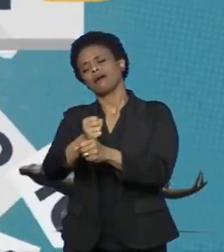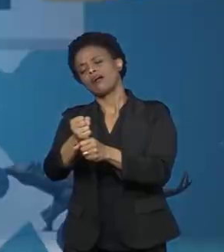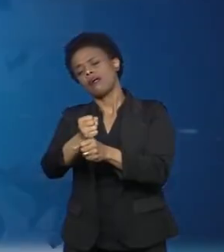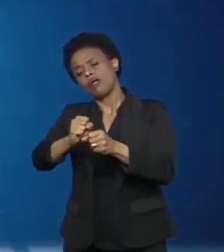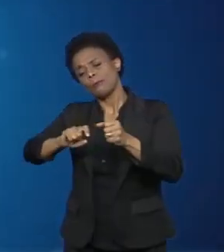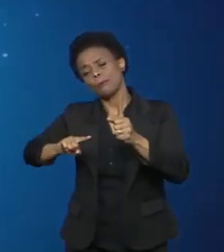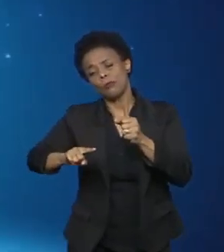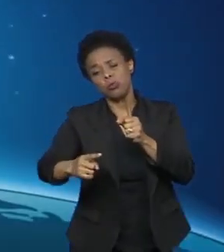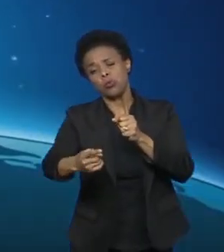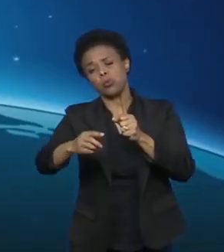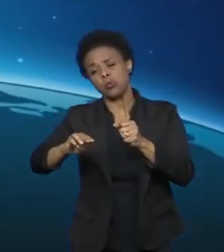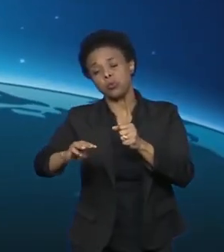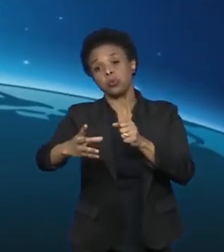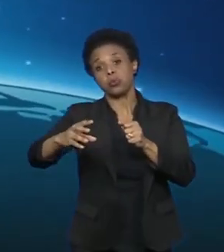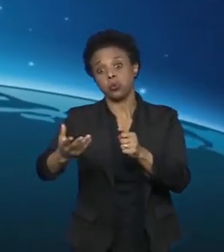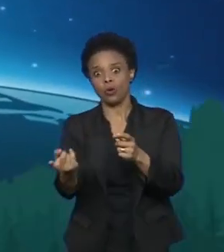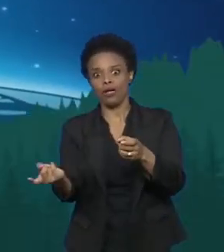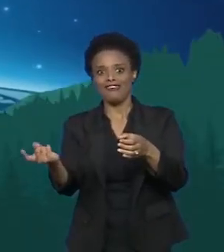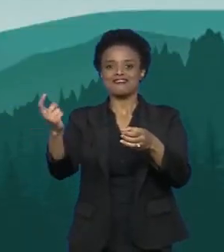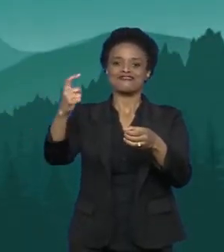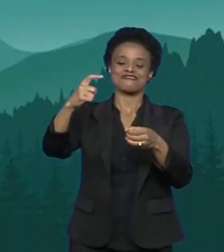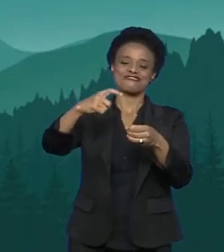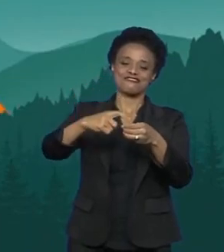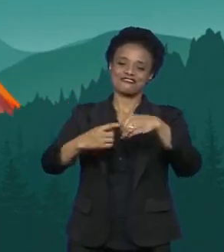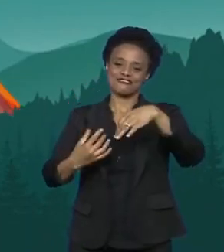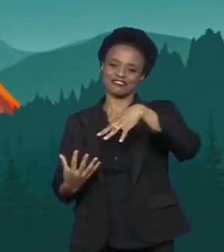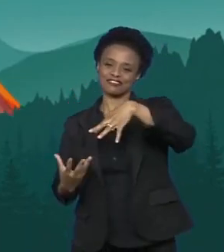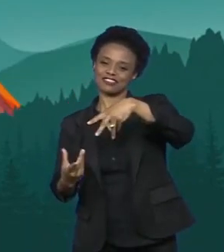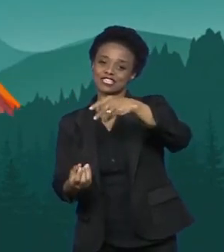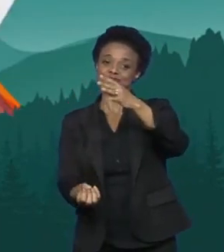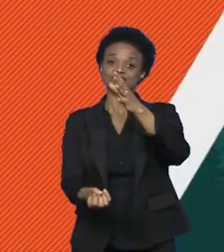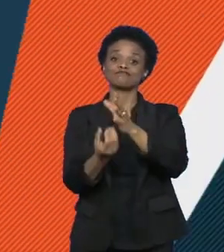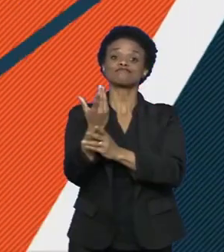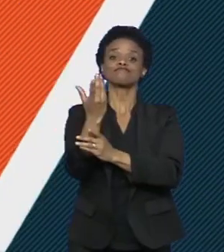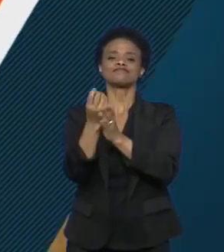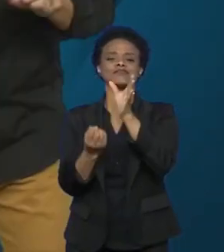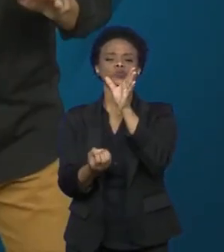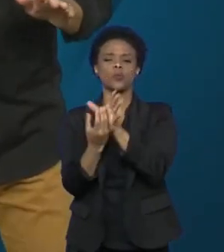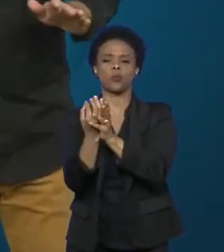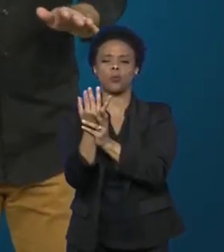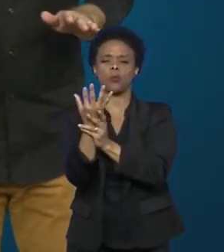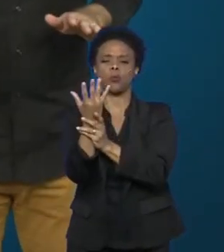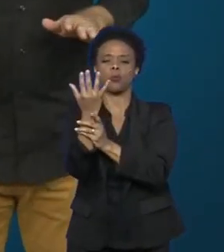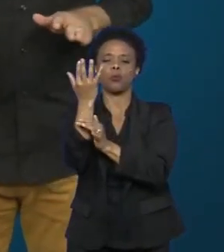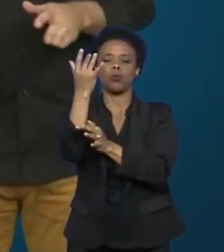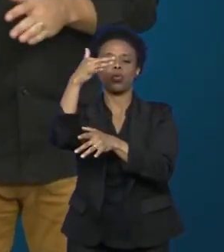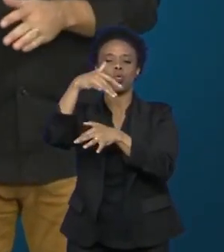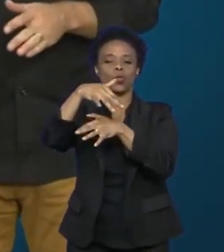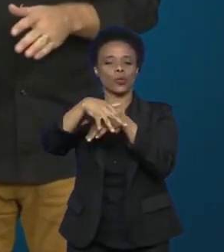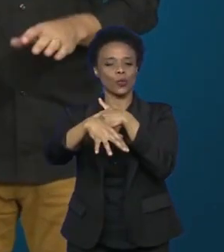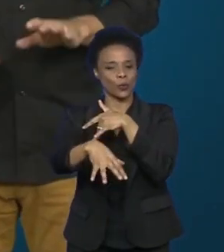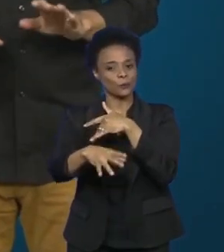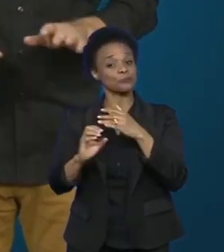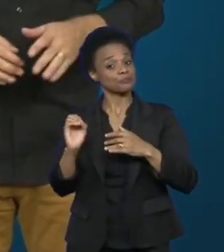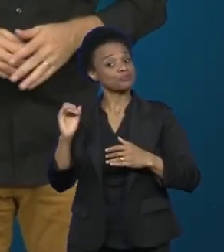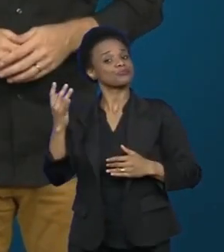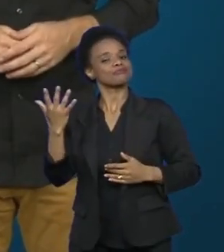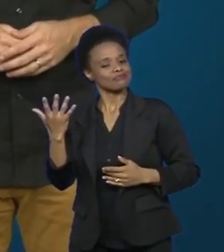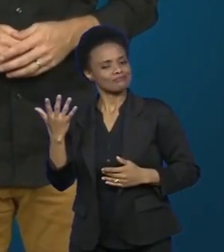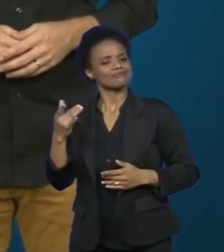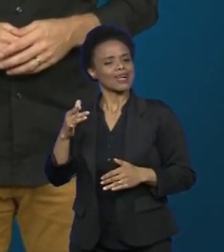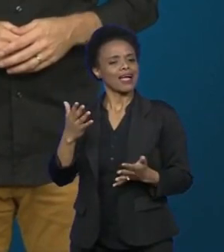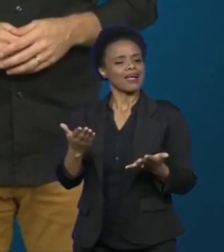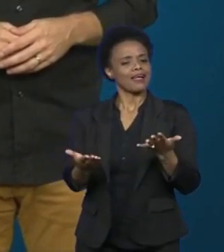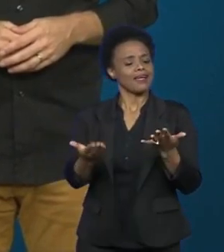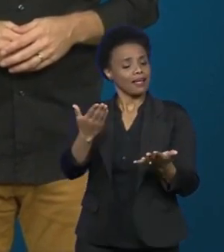até voltar à atmosfera, o que acontece, por exemplo, através dos vulcões. O equilíbrio do carbono na atmosfera é primordial